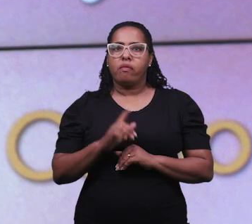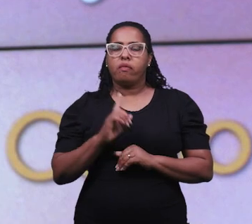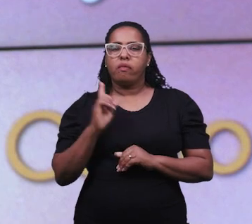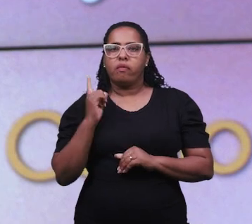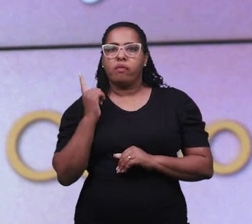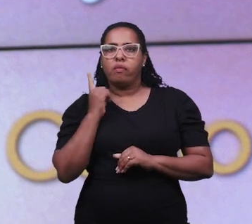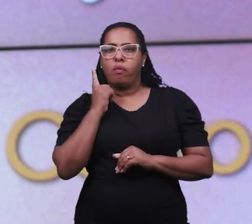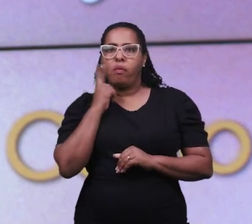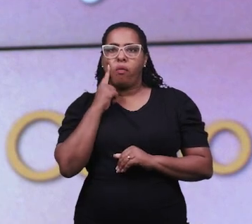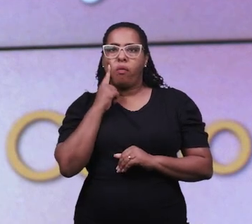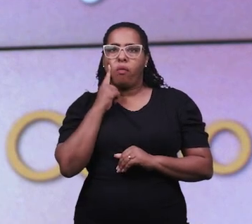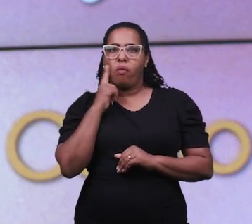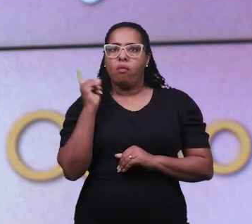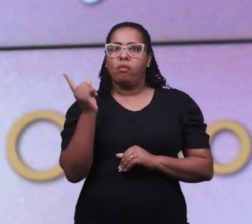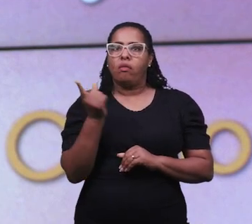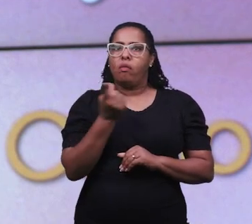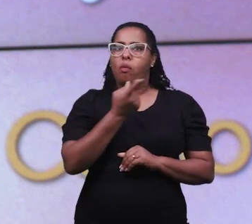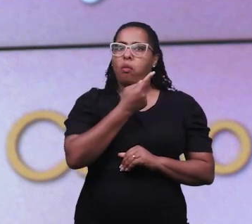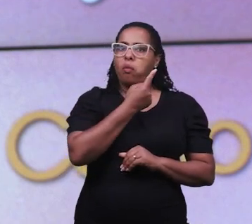Posicionou.